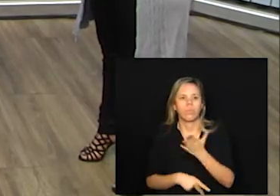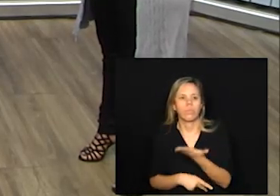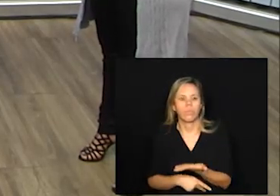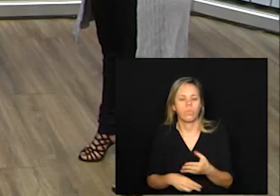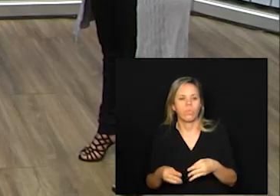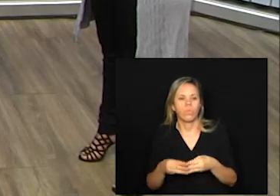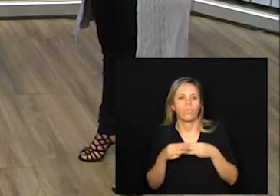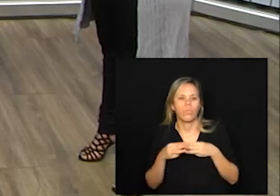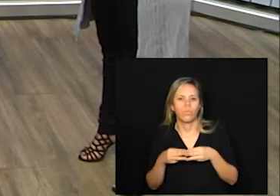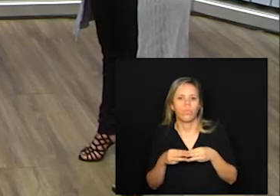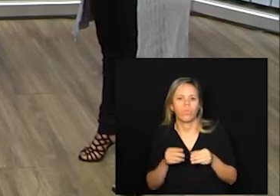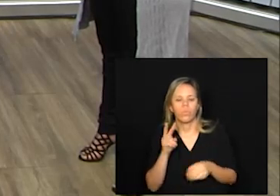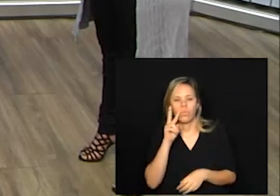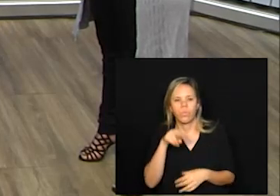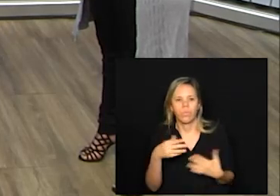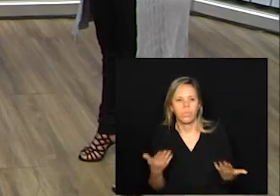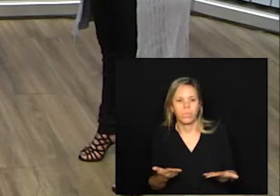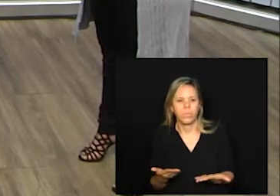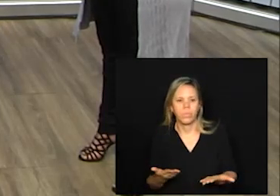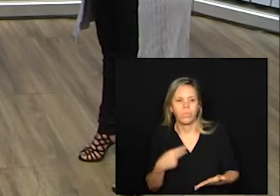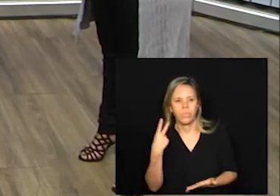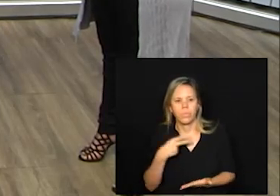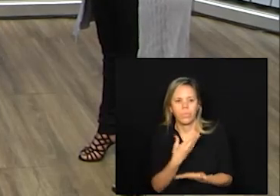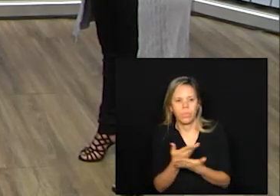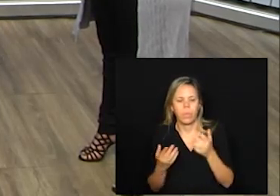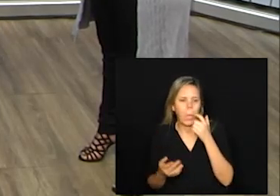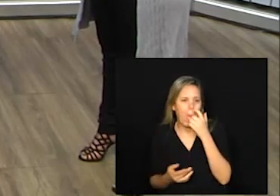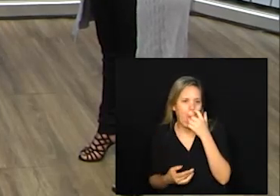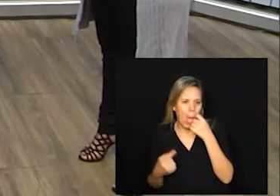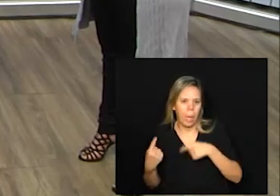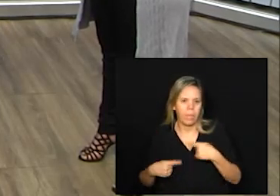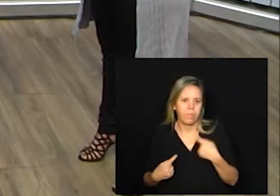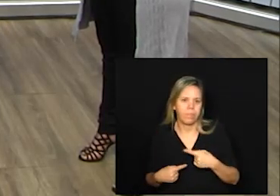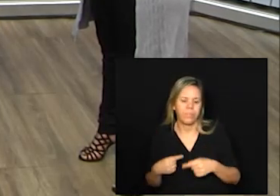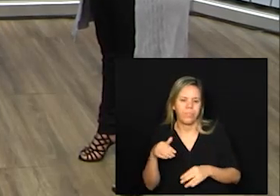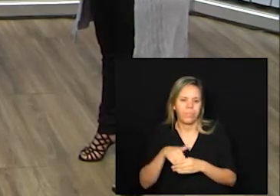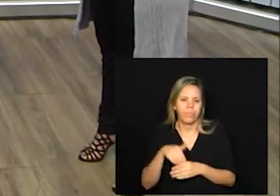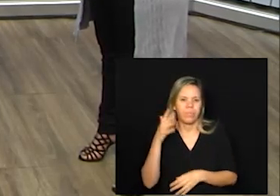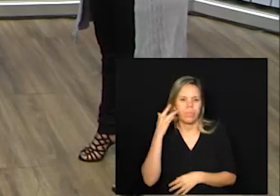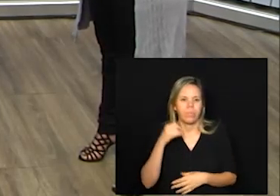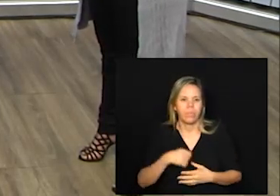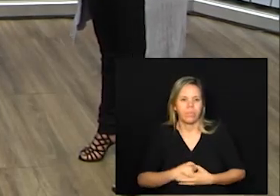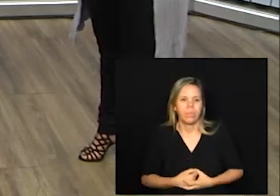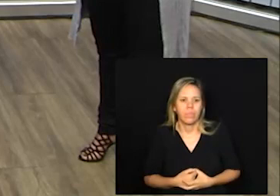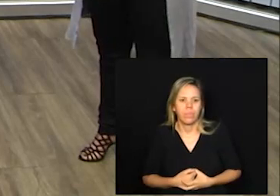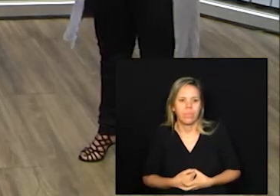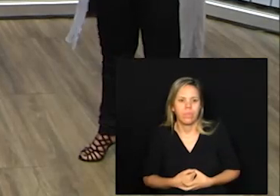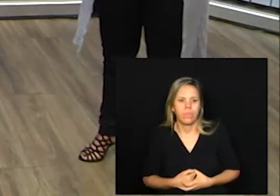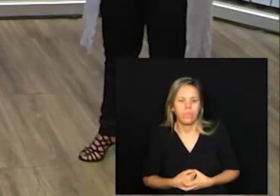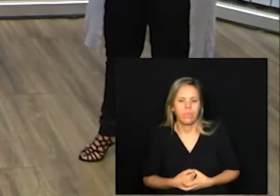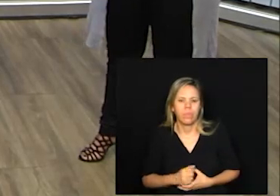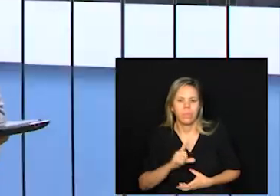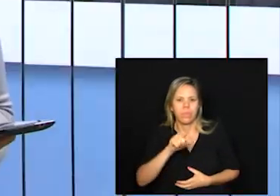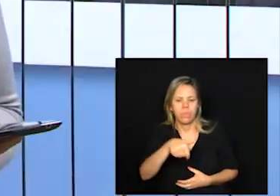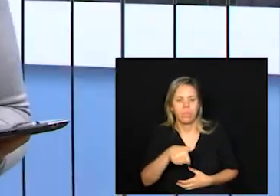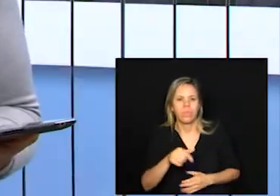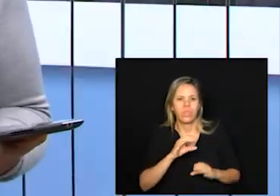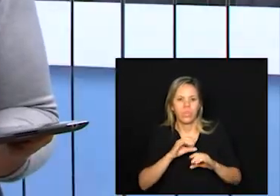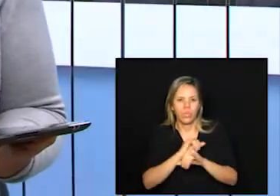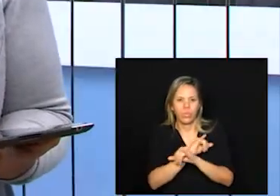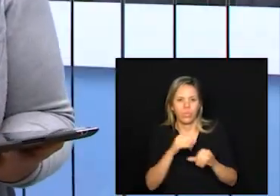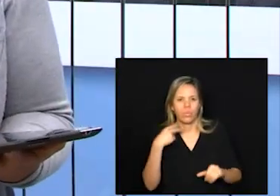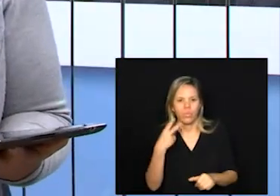moção, como a gente viu agora, que os vereadores vão discutir e votar amanhã? Olha, amanhã, após o comunicado